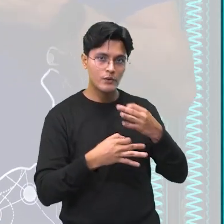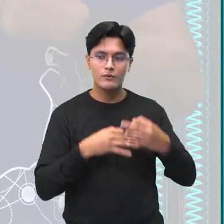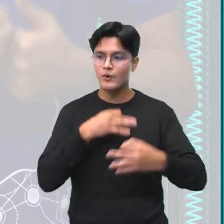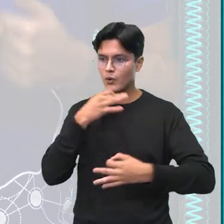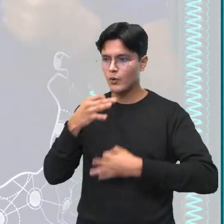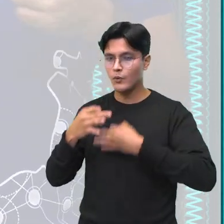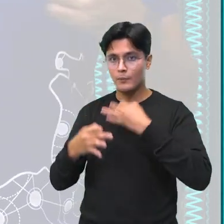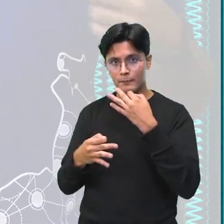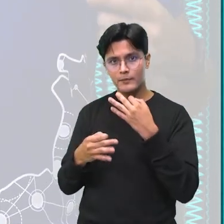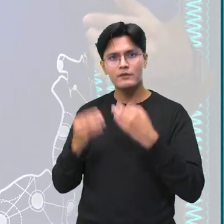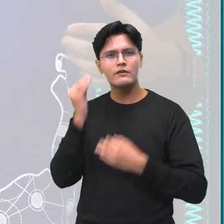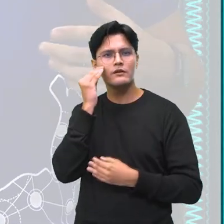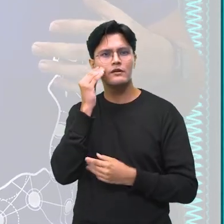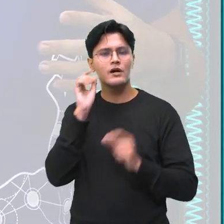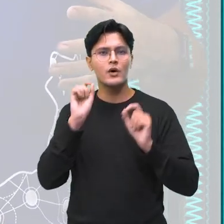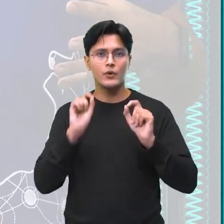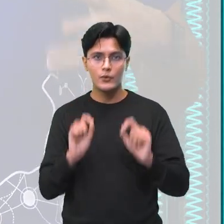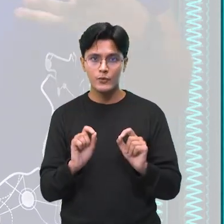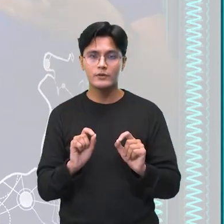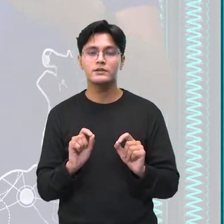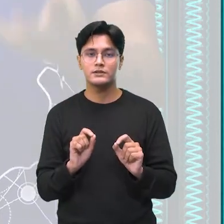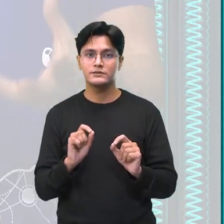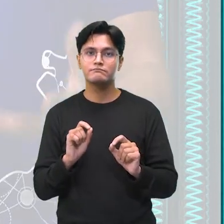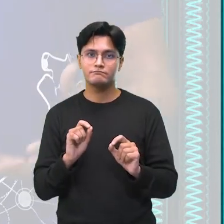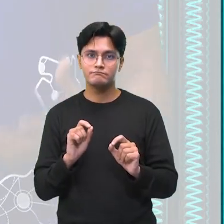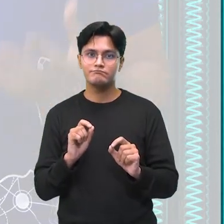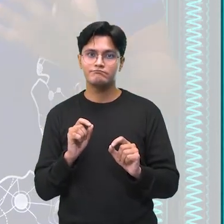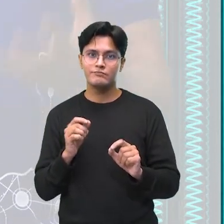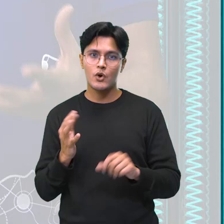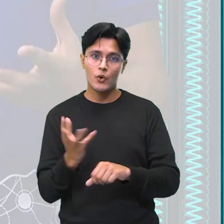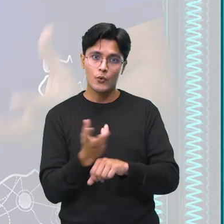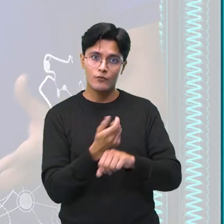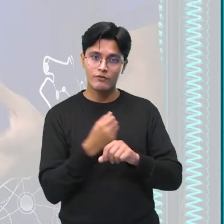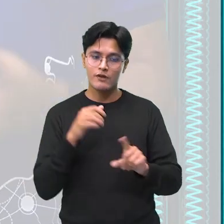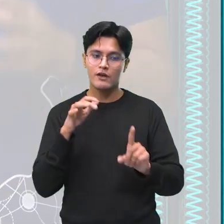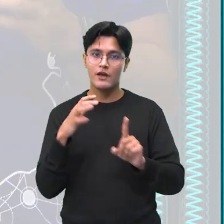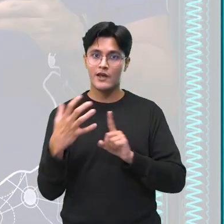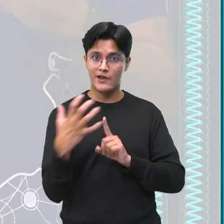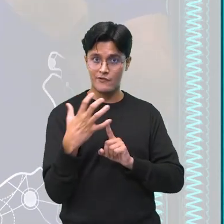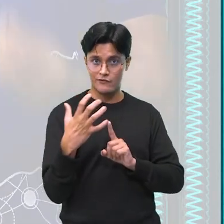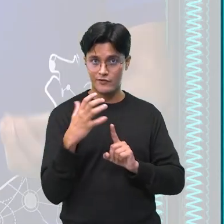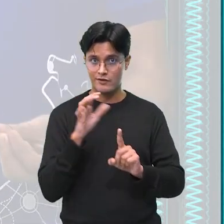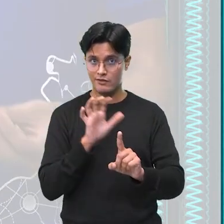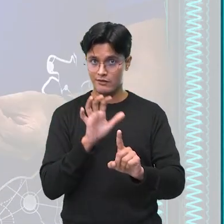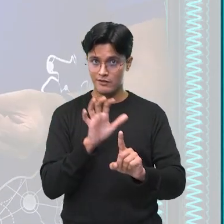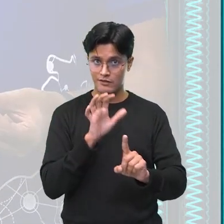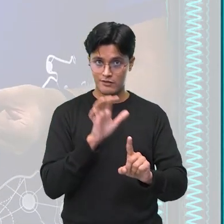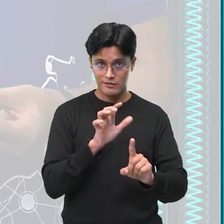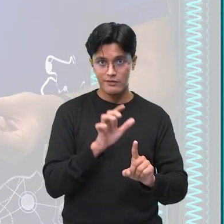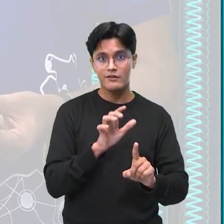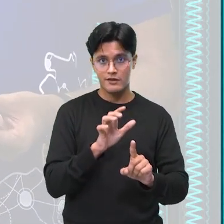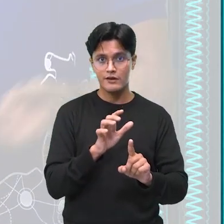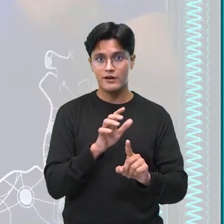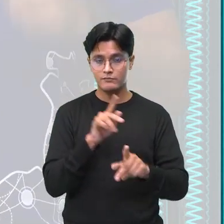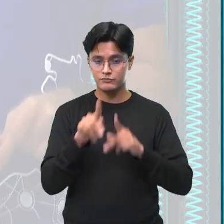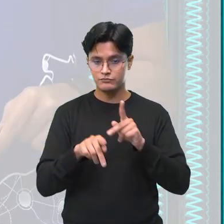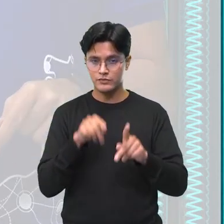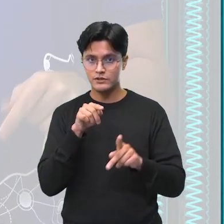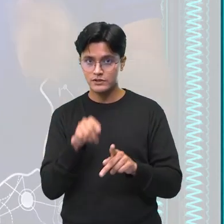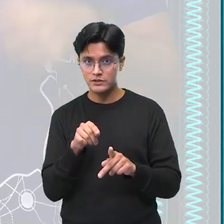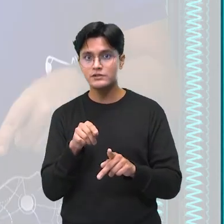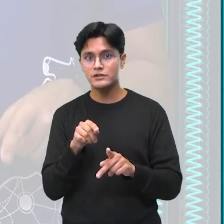né, que aquela opinião, aquela ideia que eles estão expondo naquele momento,